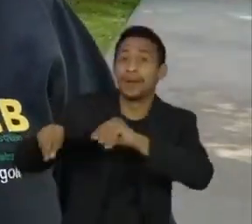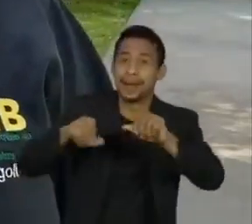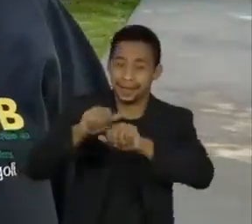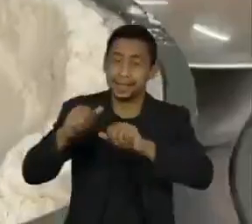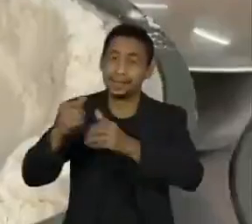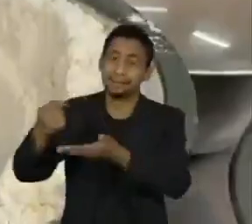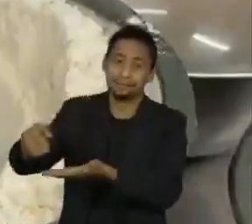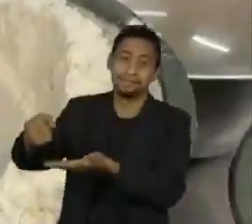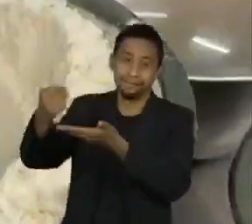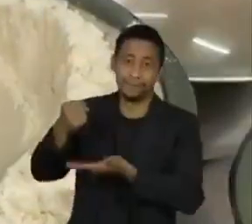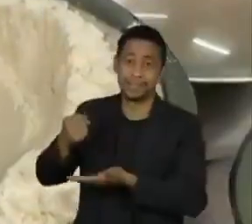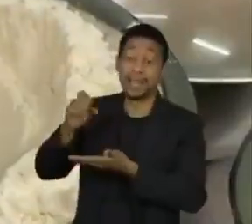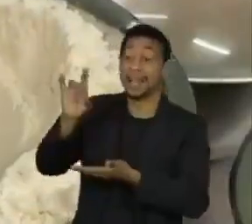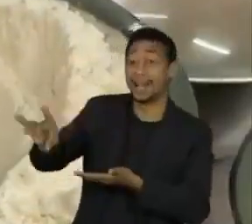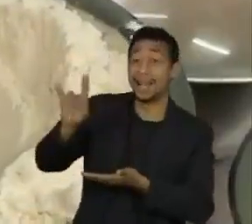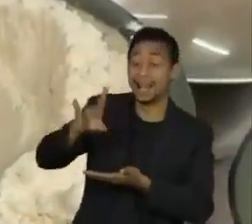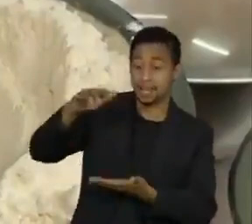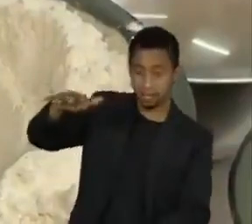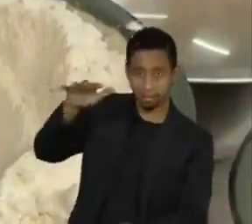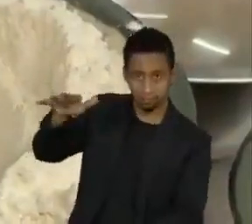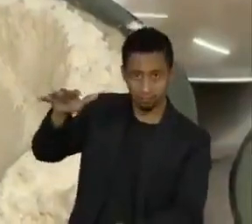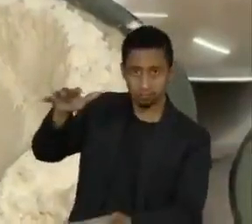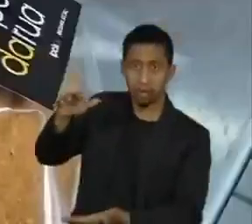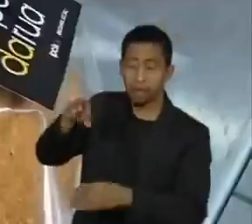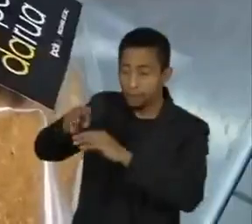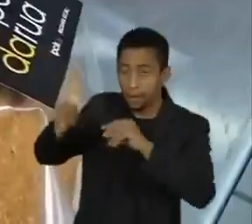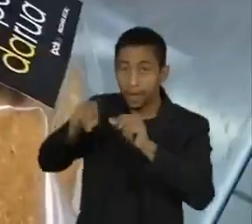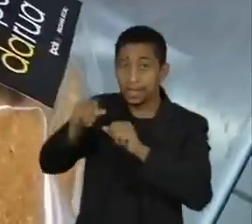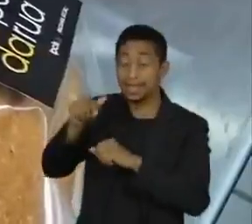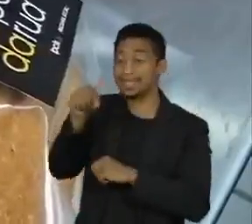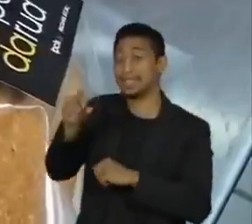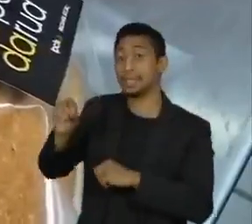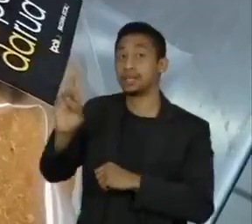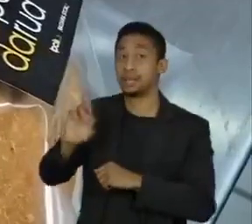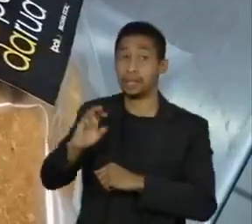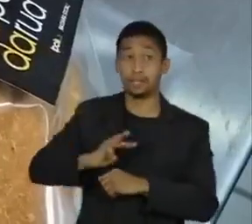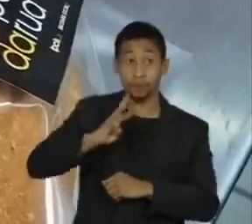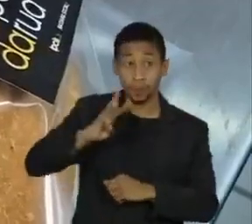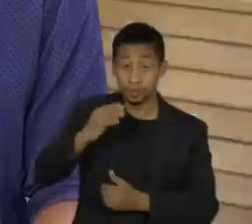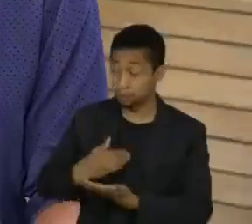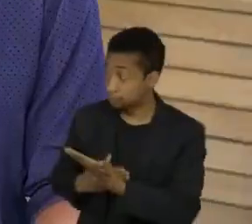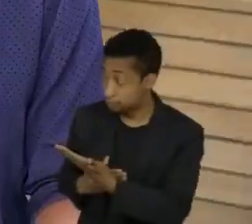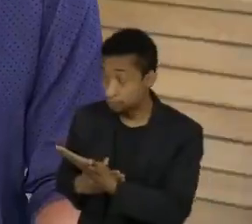R$ 70. Mais informações no site ipcb.net.br.